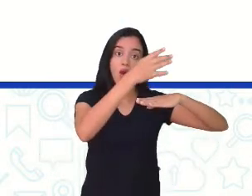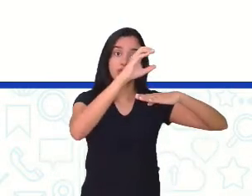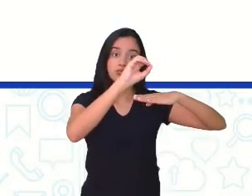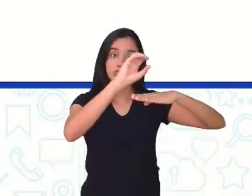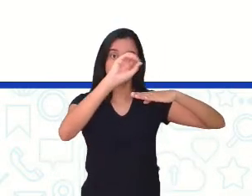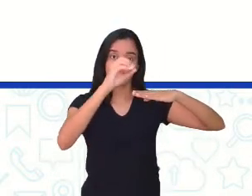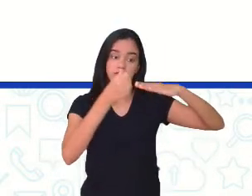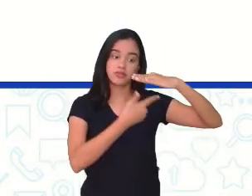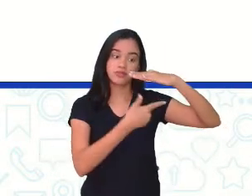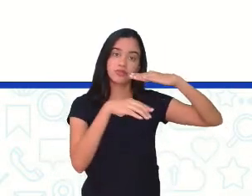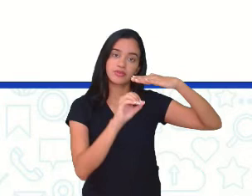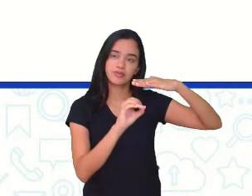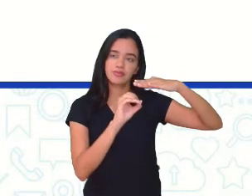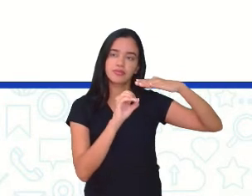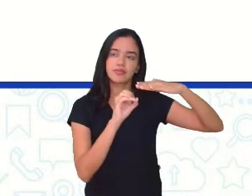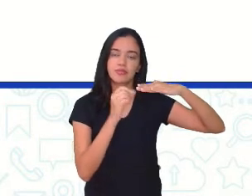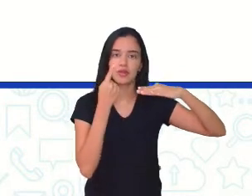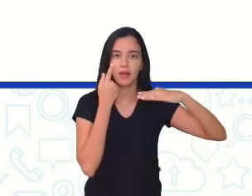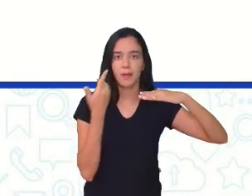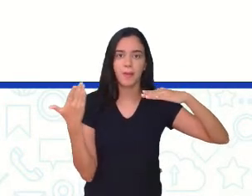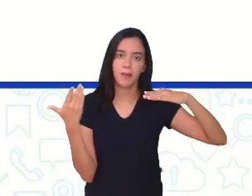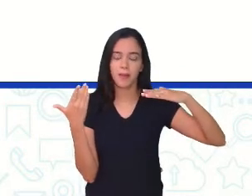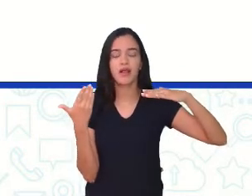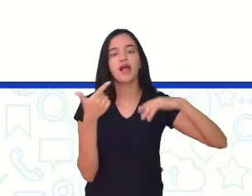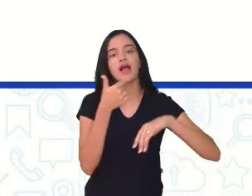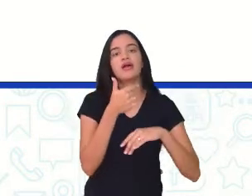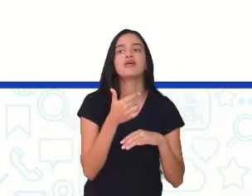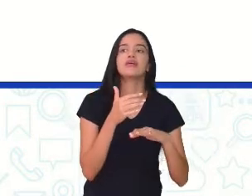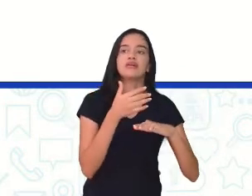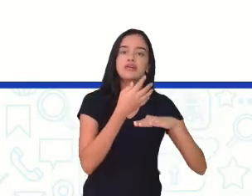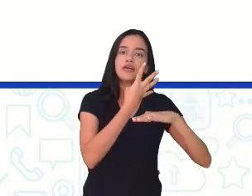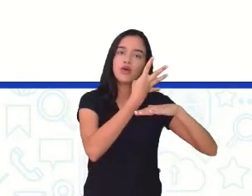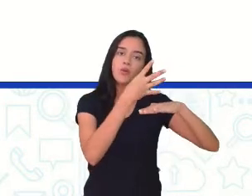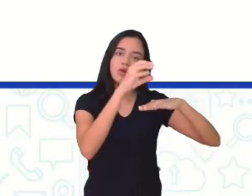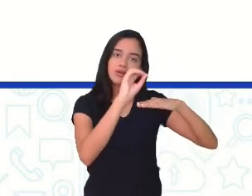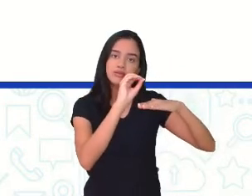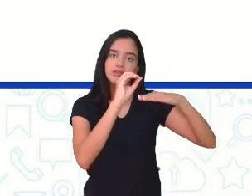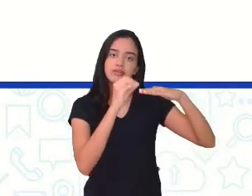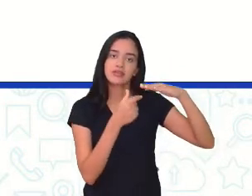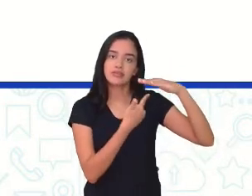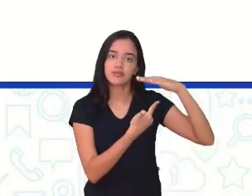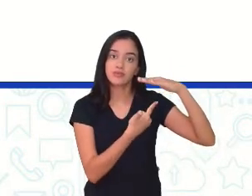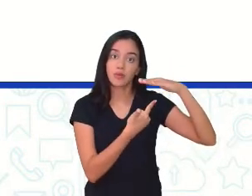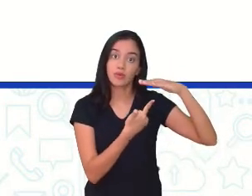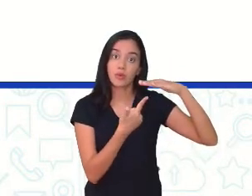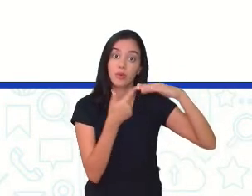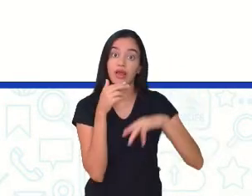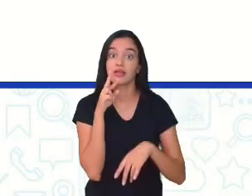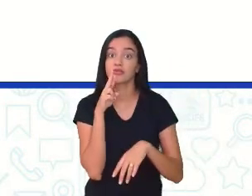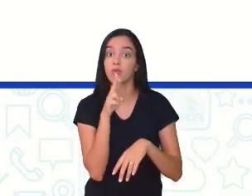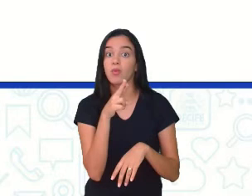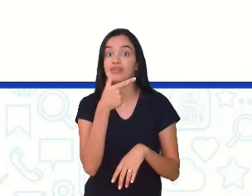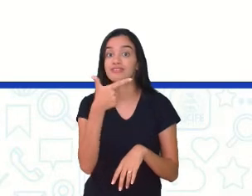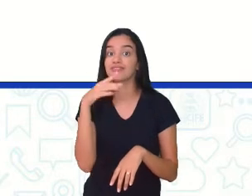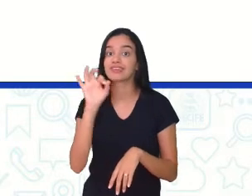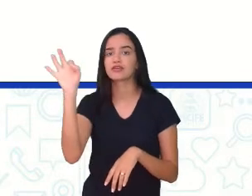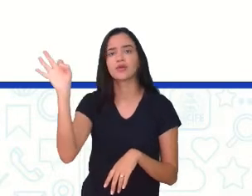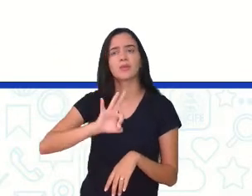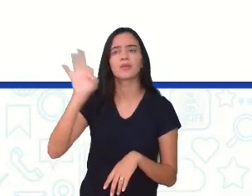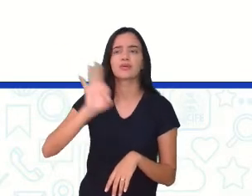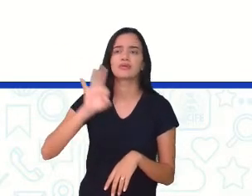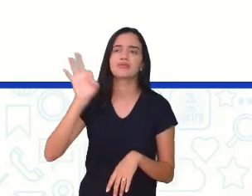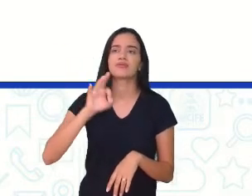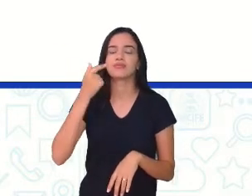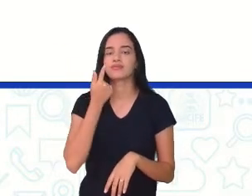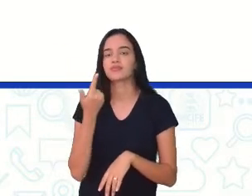por 20, tube aí no zerinho, 40 dividido por 2 é igual a quanto? 20%. Então 20% dos